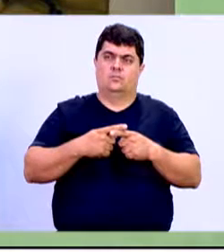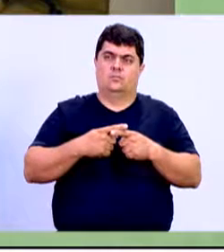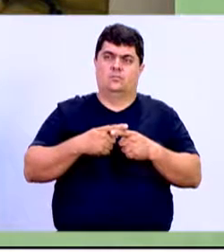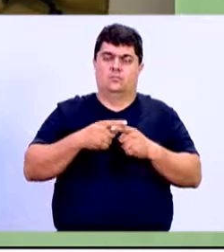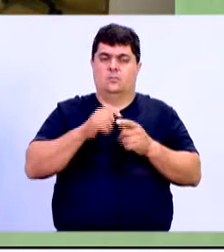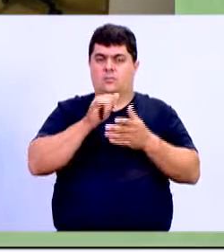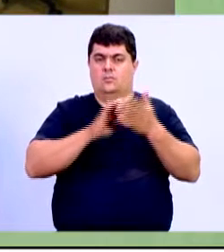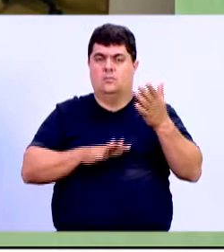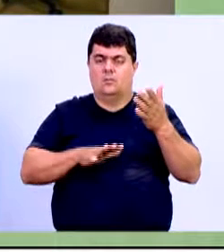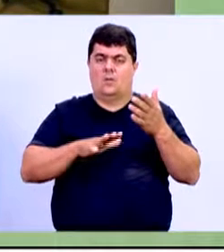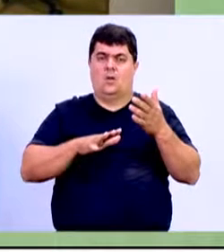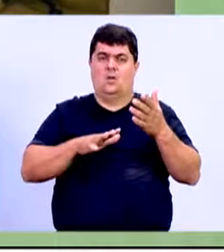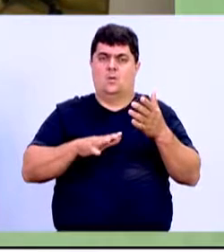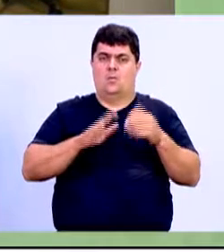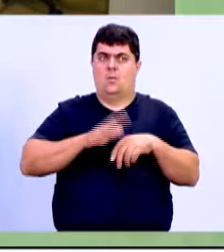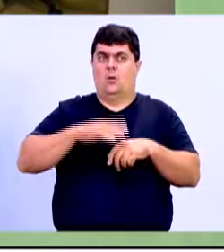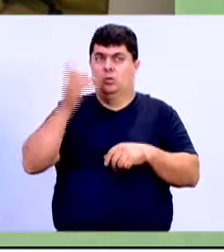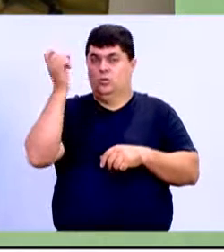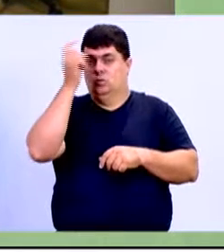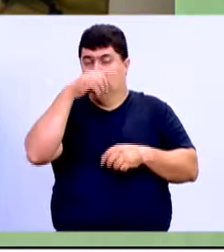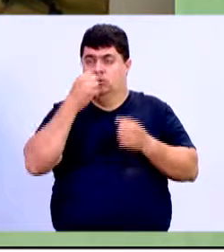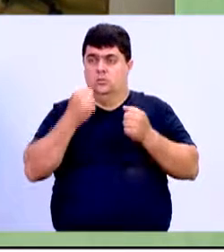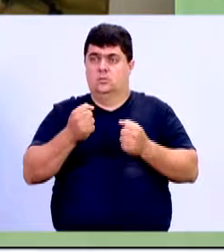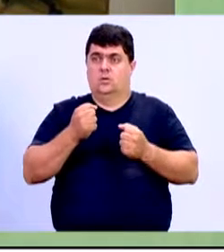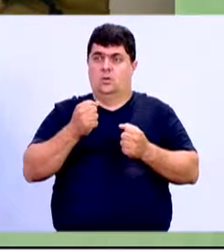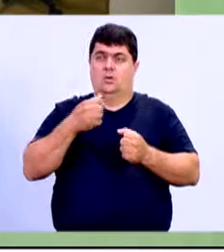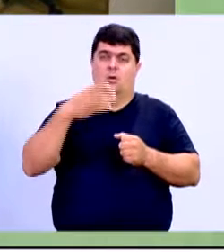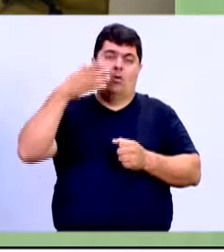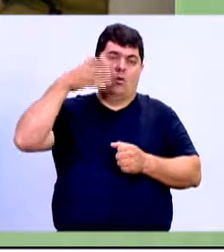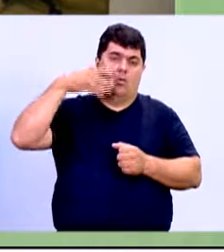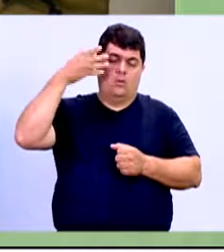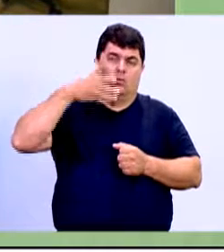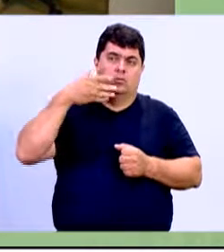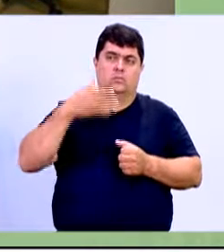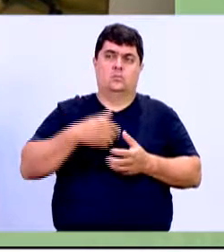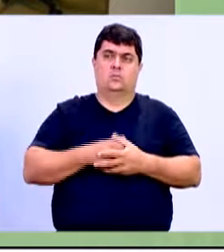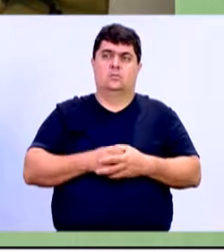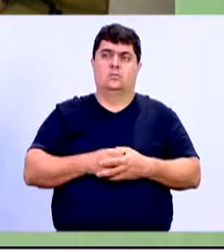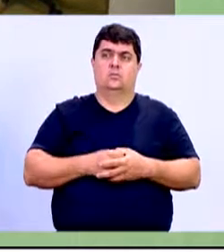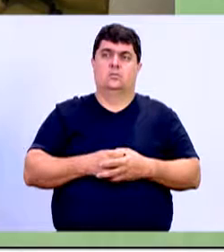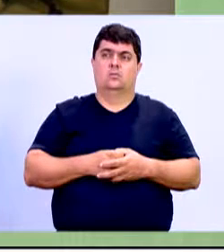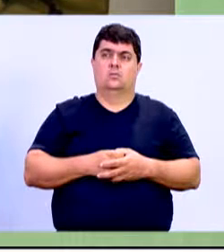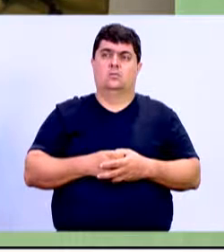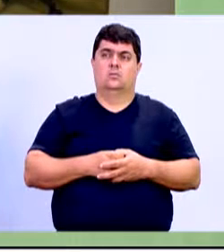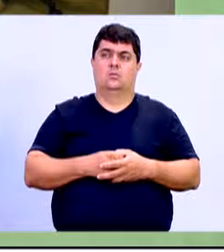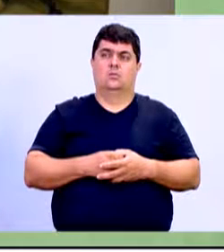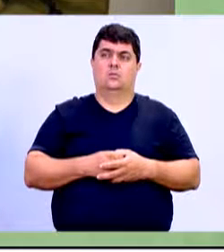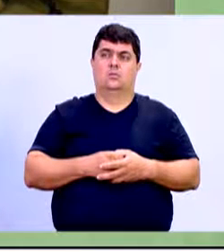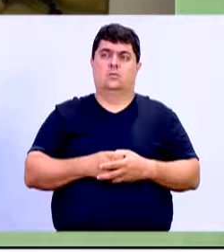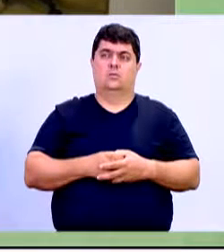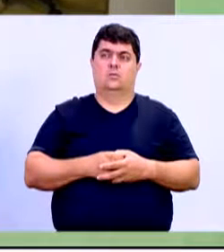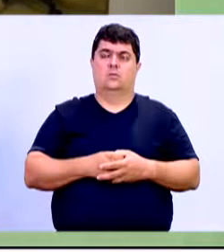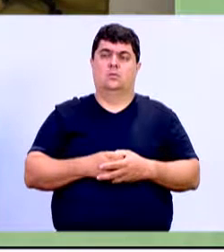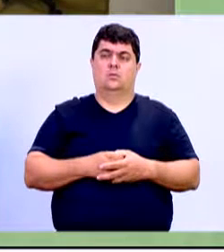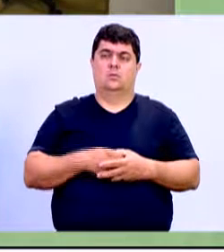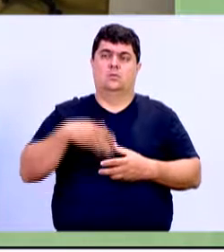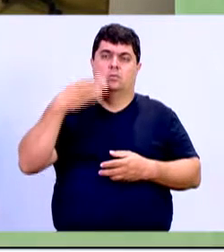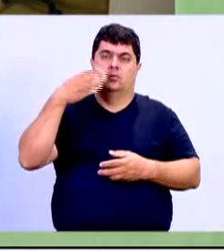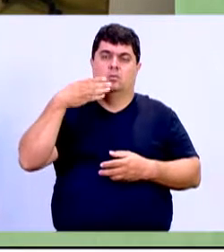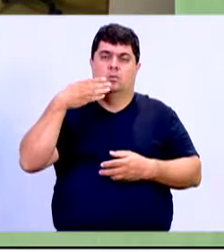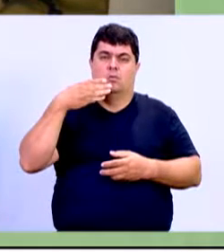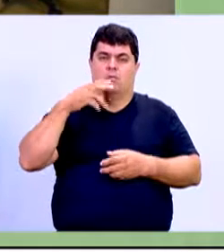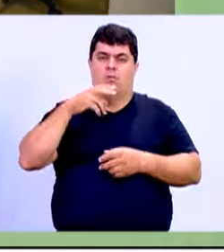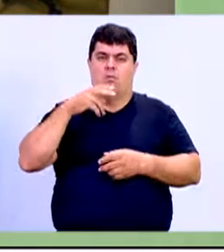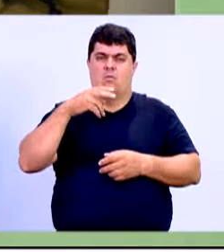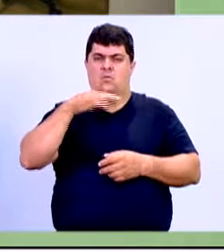atividade de uma complexidade mais alta, então ela é cor-de-rosa. Né? Não tem post-it vermelho, pelo menos também o post-it vermelho fica muito ruim de